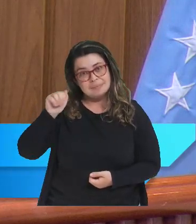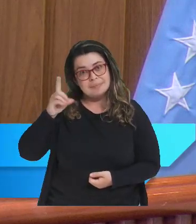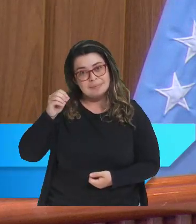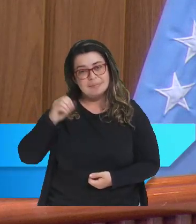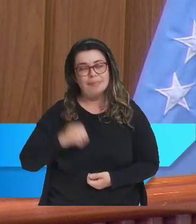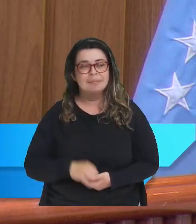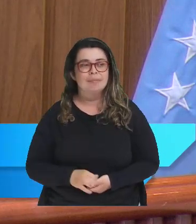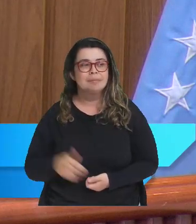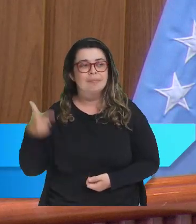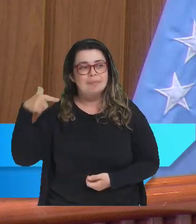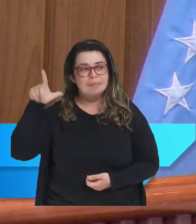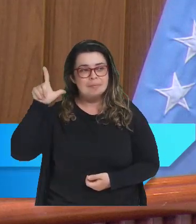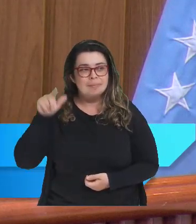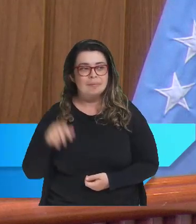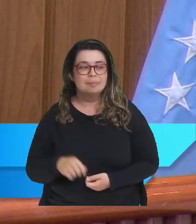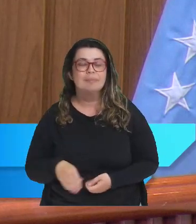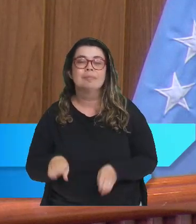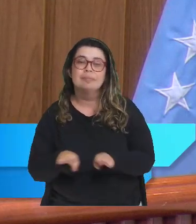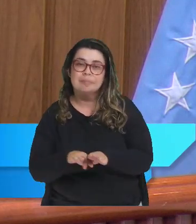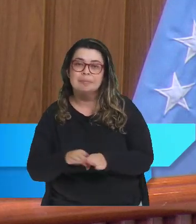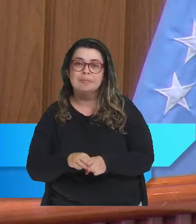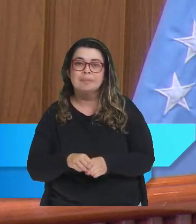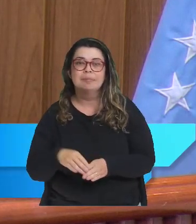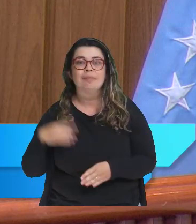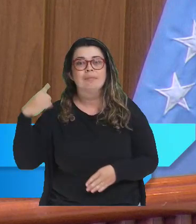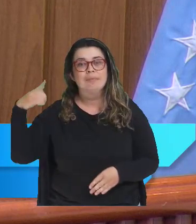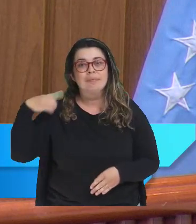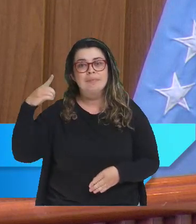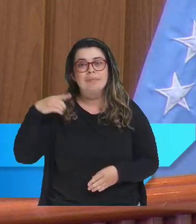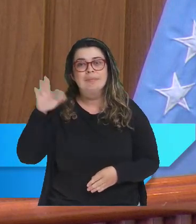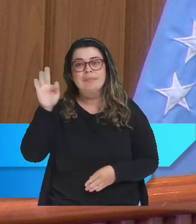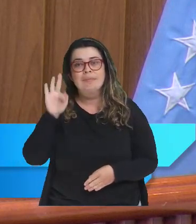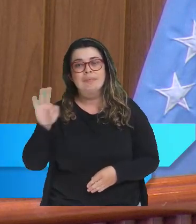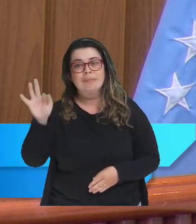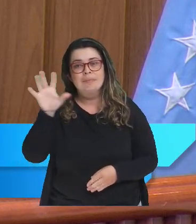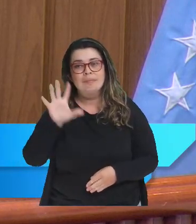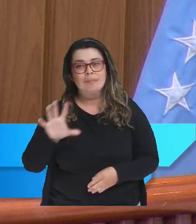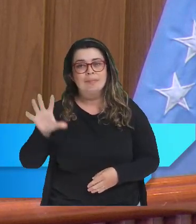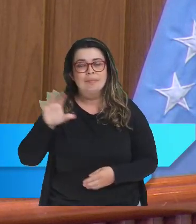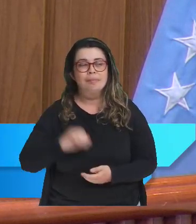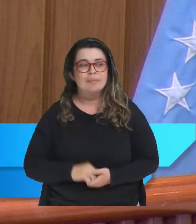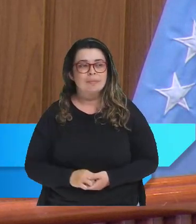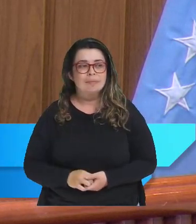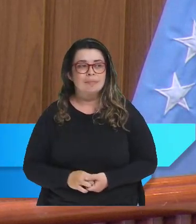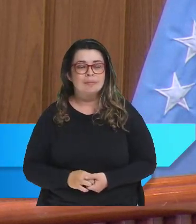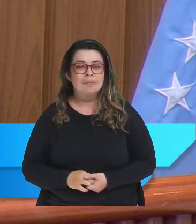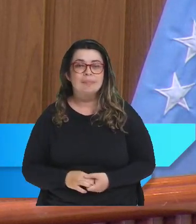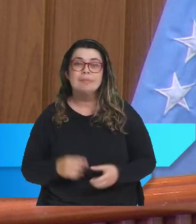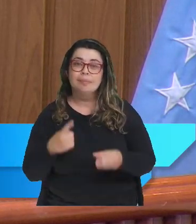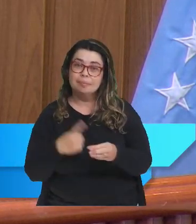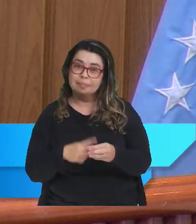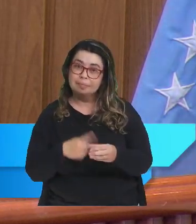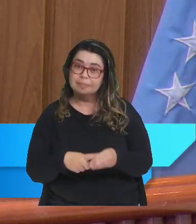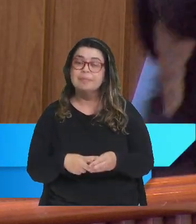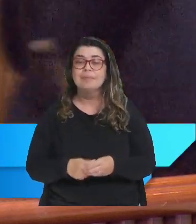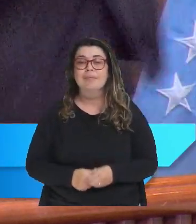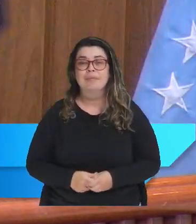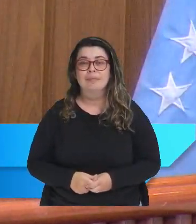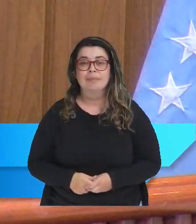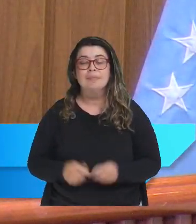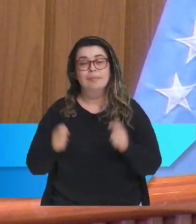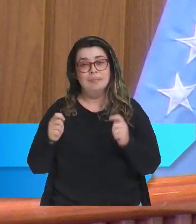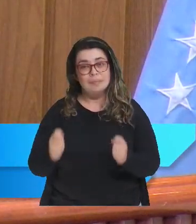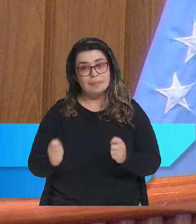nós estávamos aí candidato a deputado federal, onde também a cidade teve a sua oportunidade